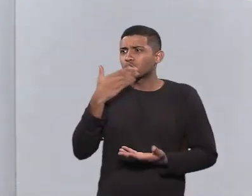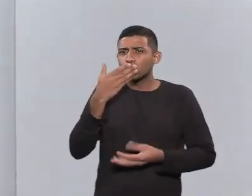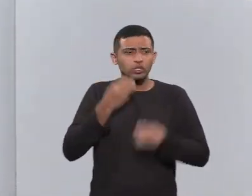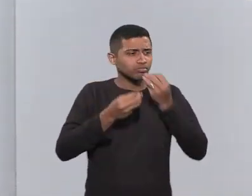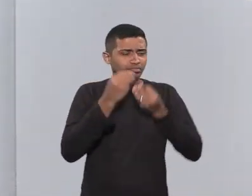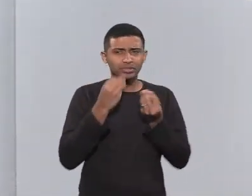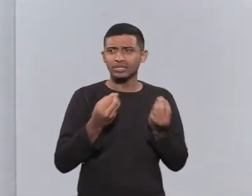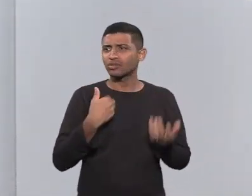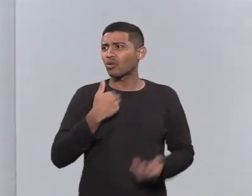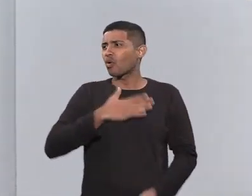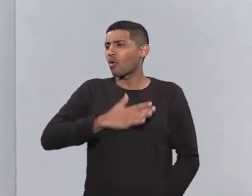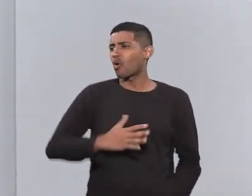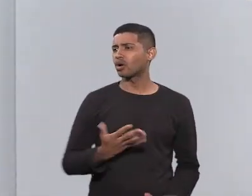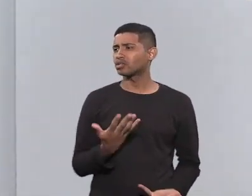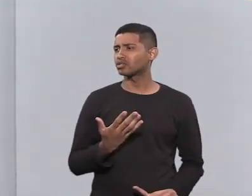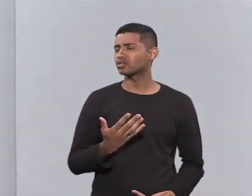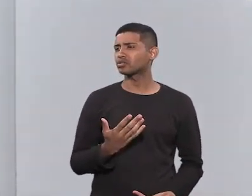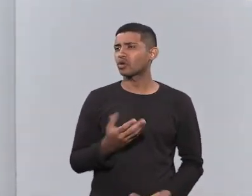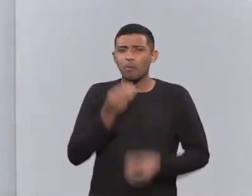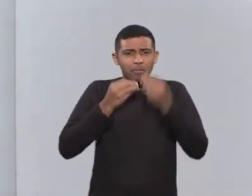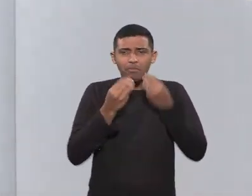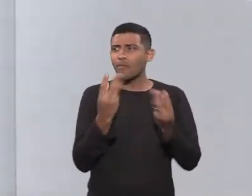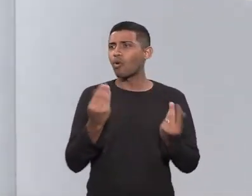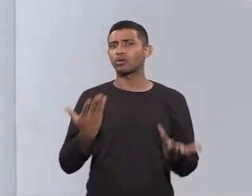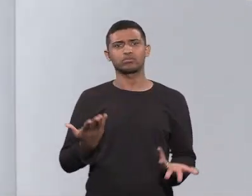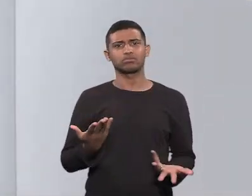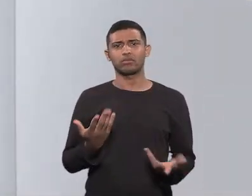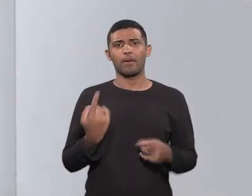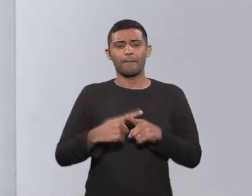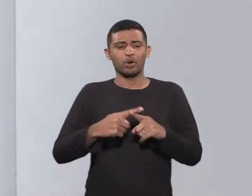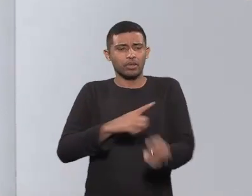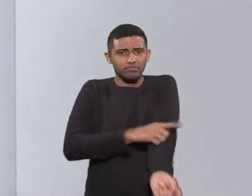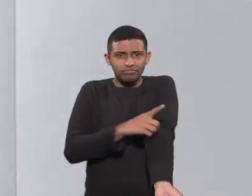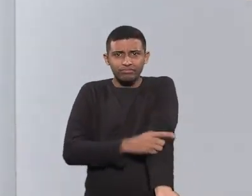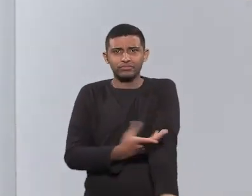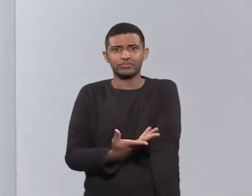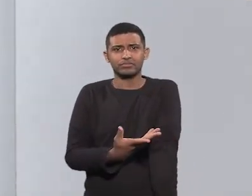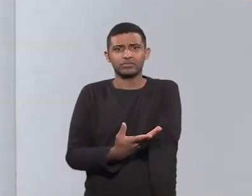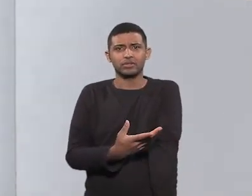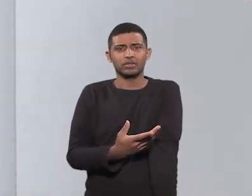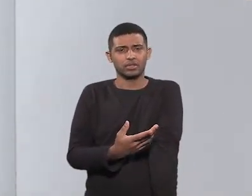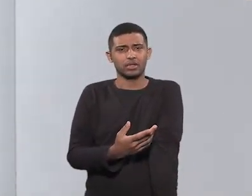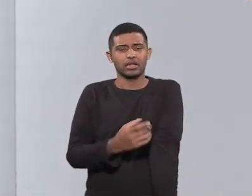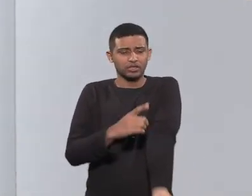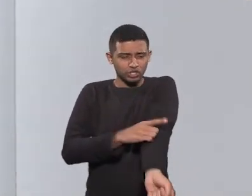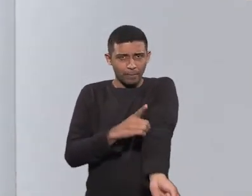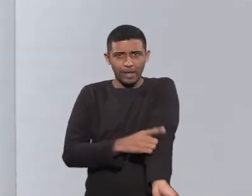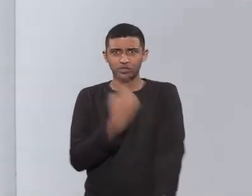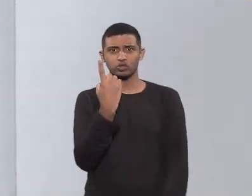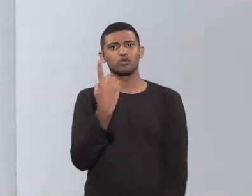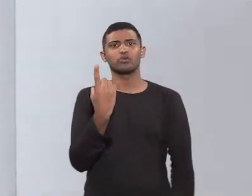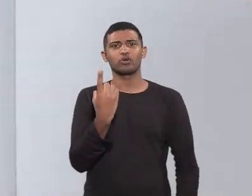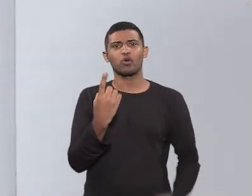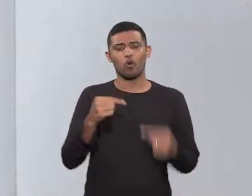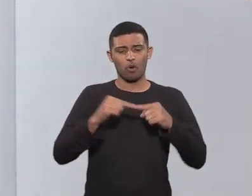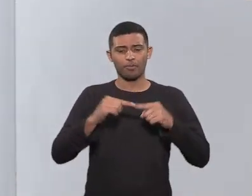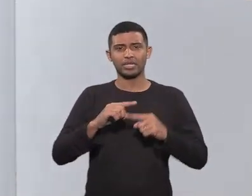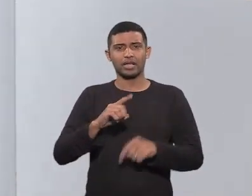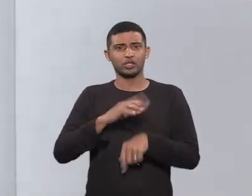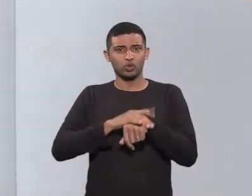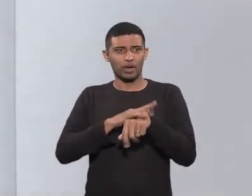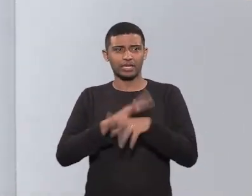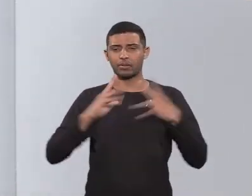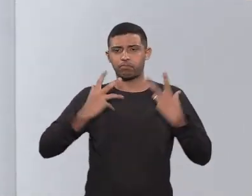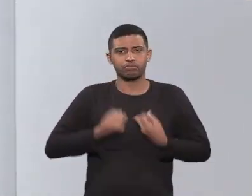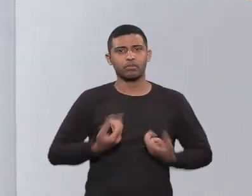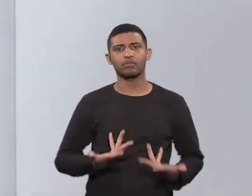como muito. Por que eu tenho diabetes? Isso não tinha nada a ver, porque eu tenho uma doença autoimune. O diabetes tipo 1 é uma doença autoimune. Então você imagina uma criança que de